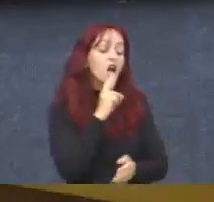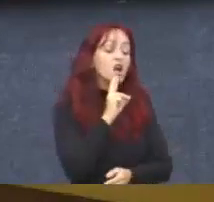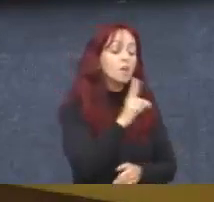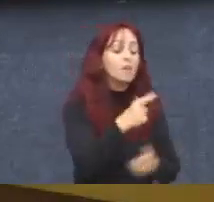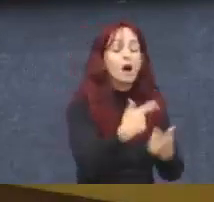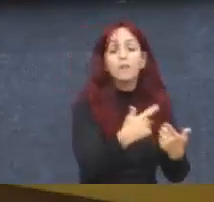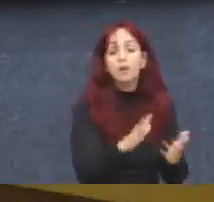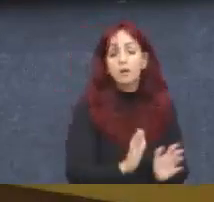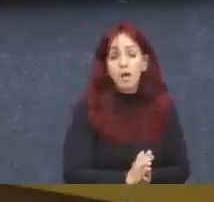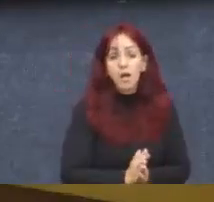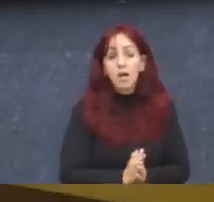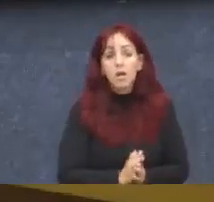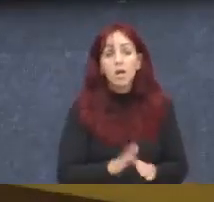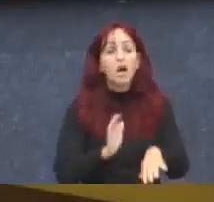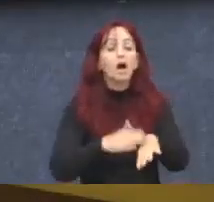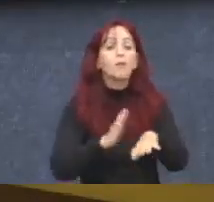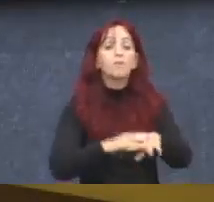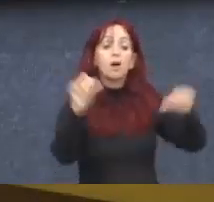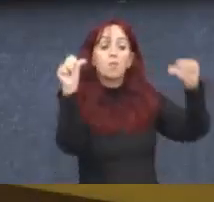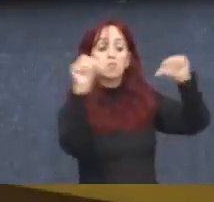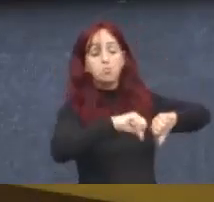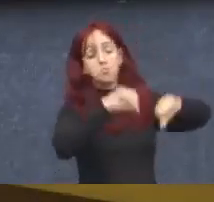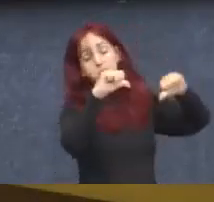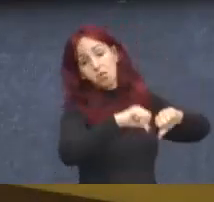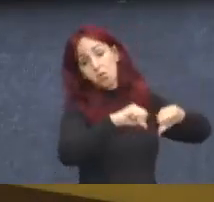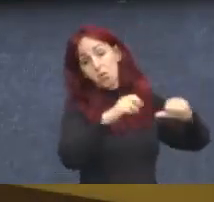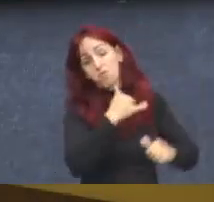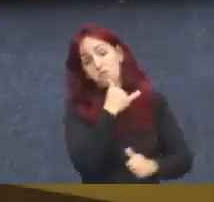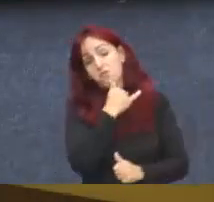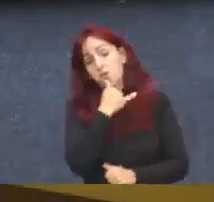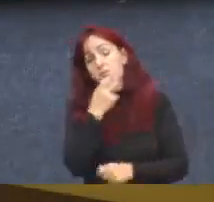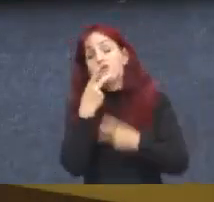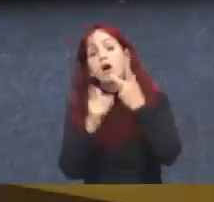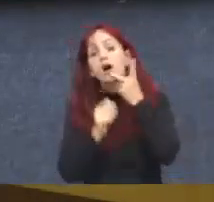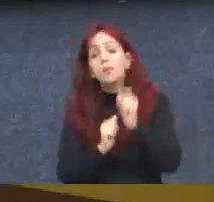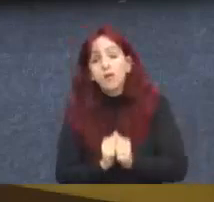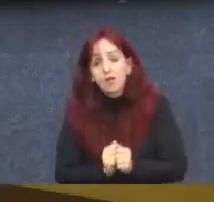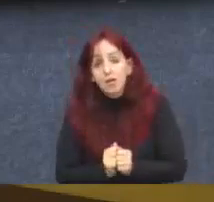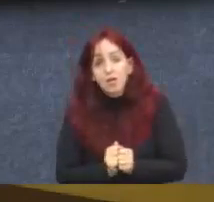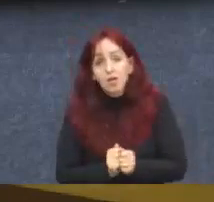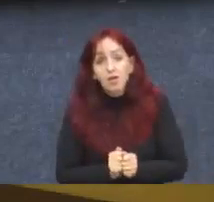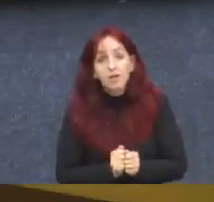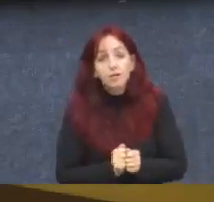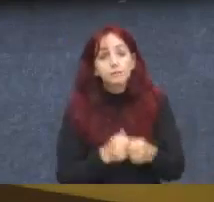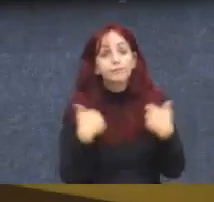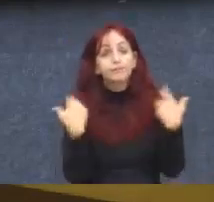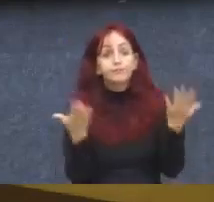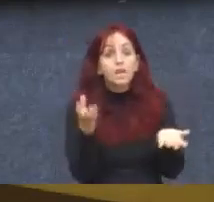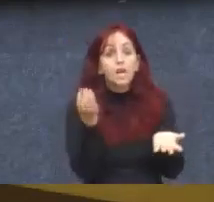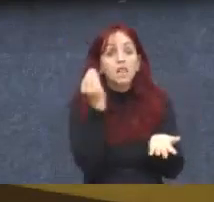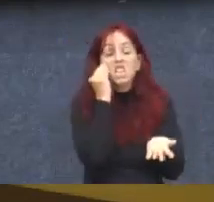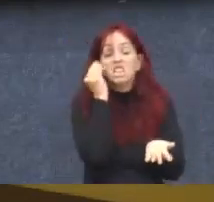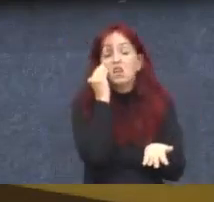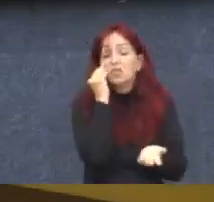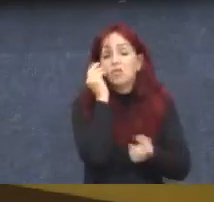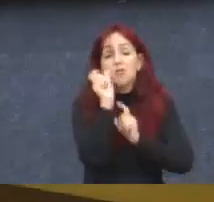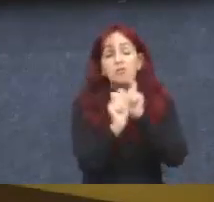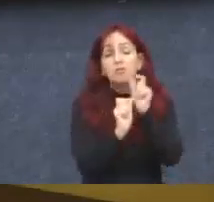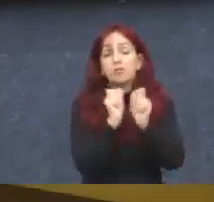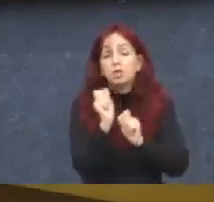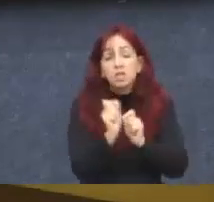A tendência é piorar. Infelizmente, o que nós vemos é uma tentativa